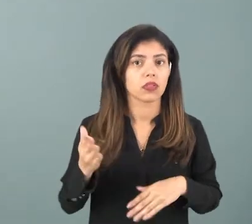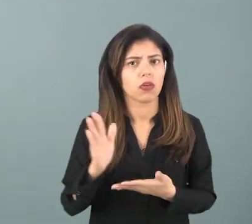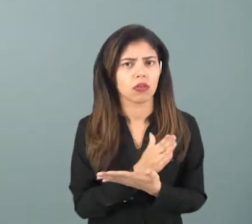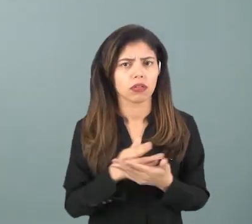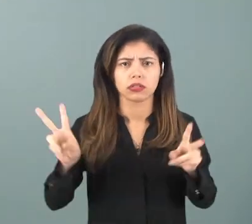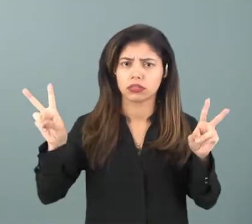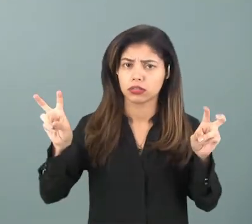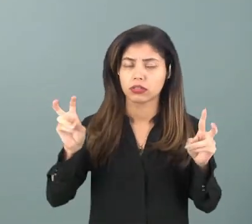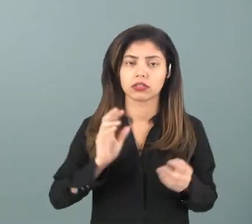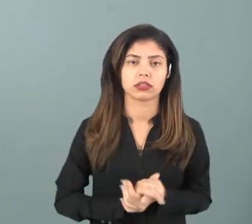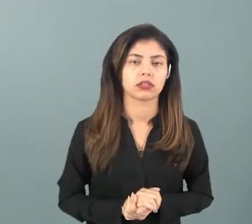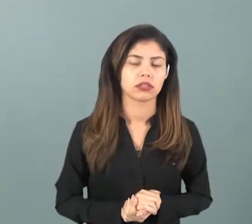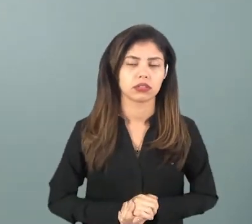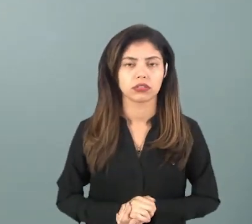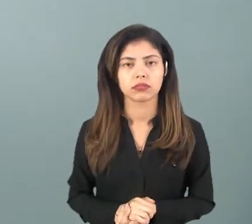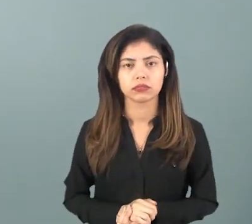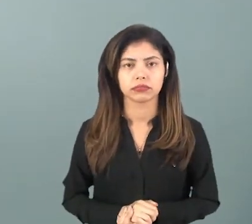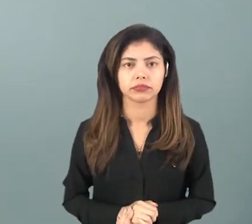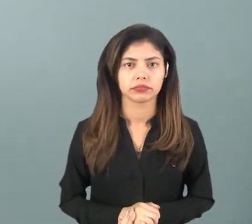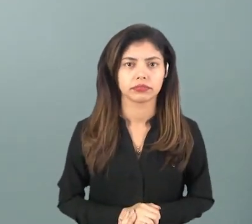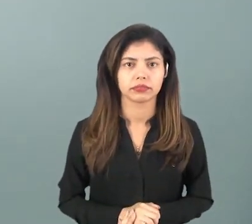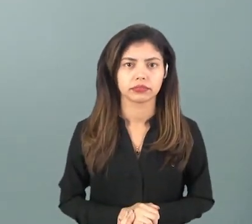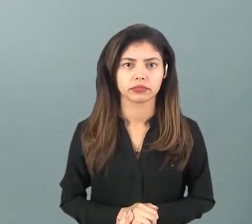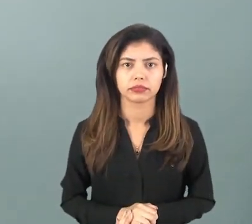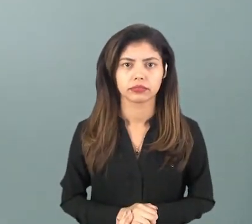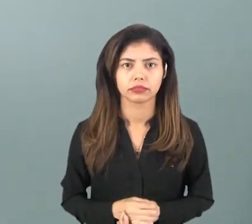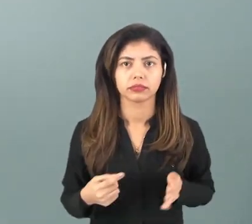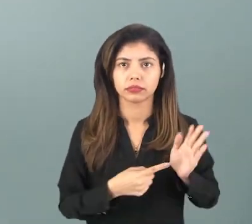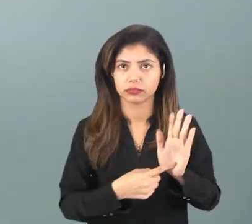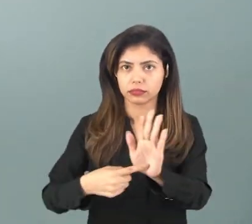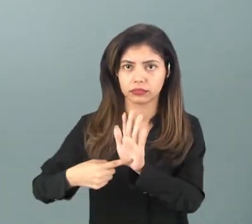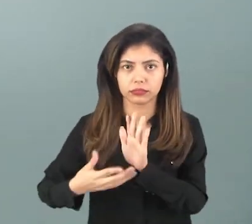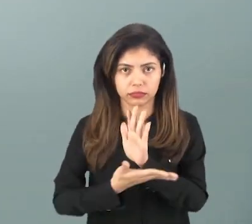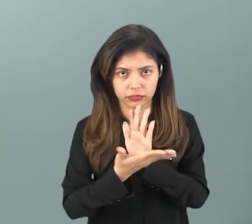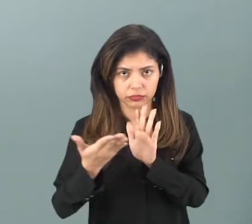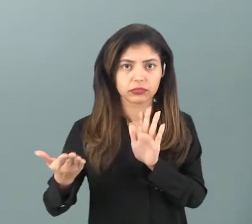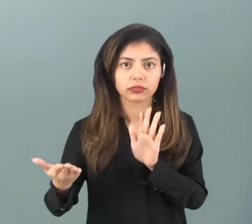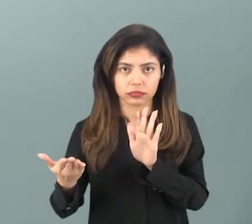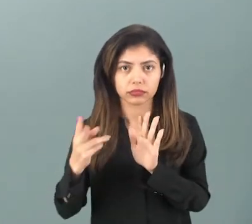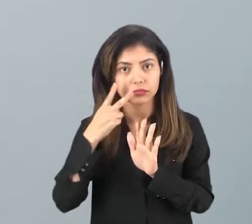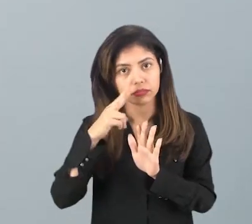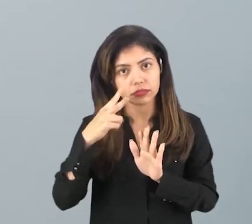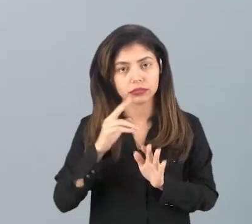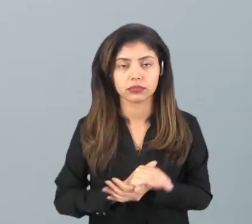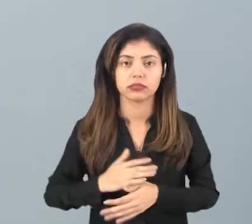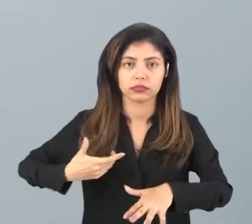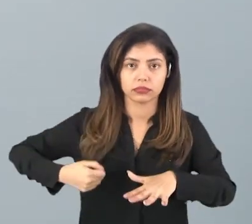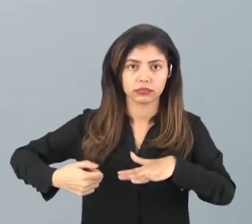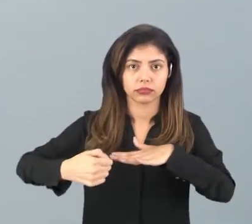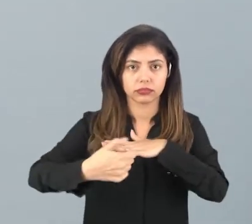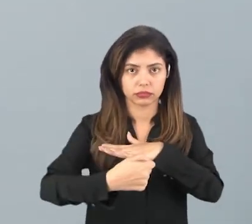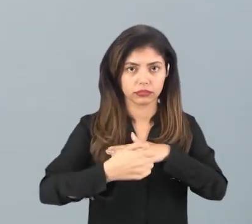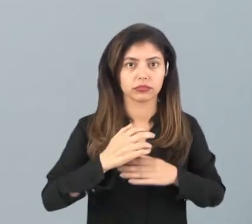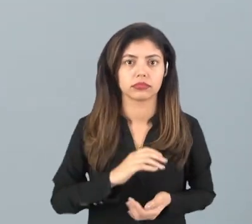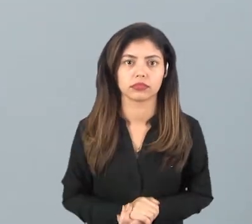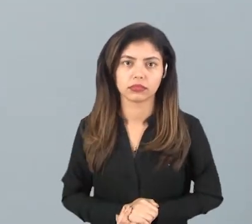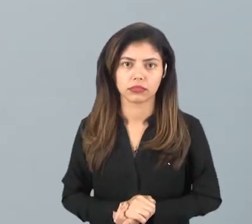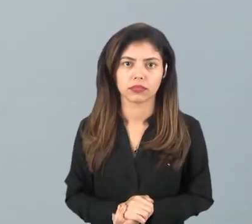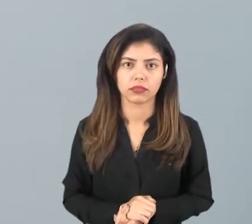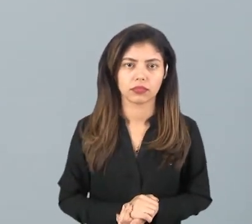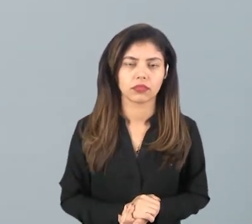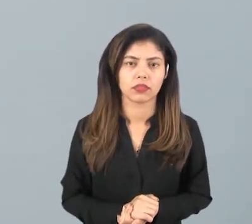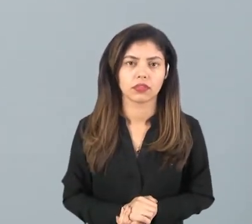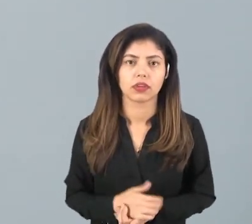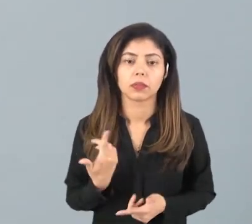temas, no caso aí que eu estou apresentando para vocês, que nós podemos ver, das fake news, tá? A